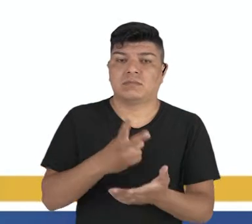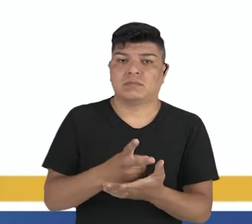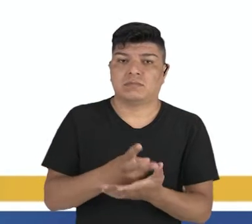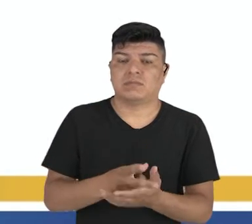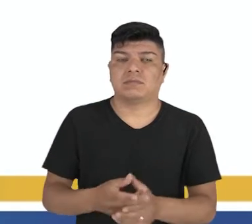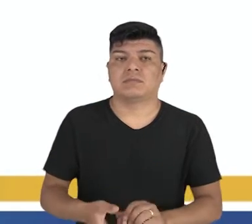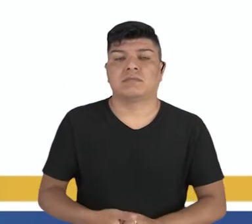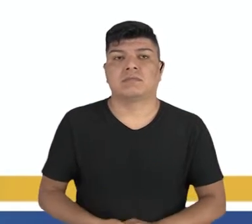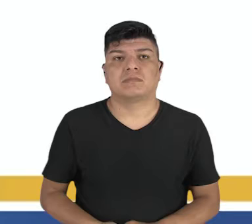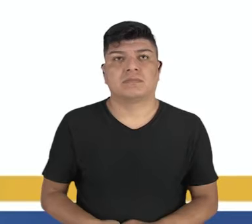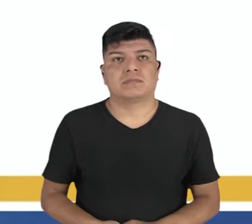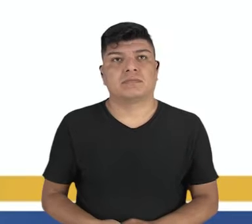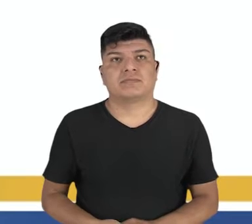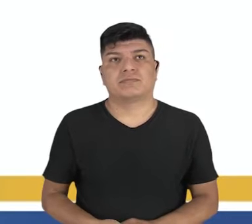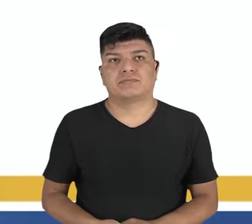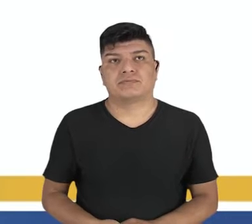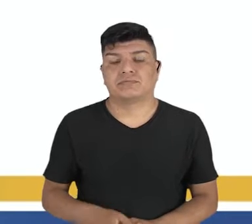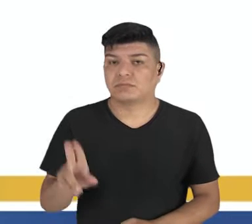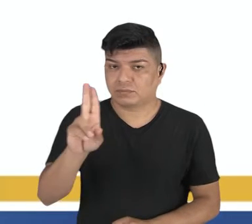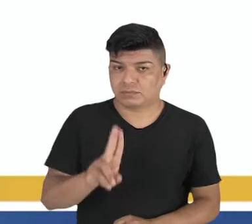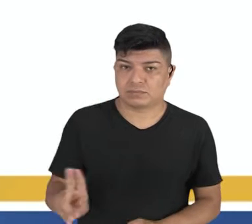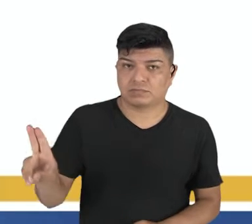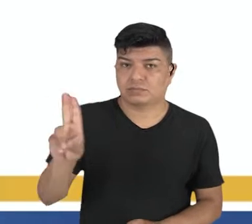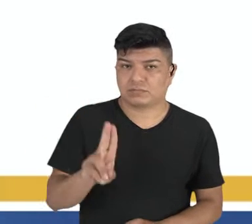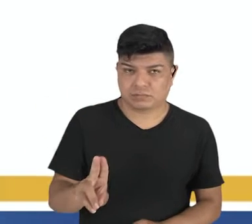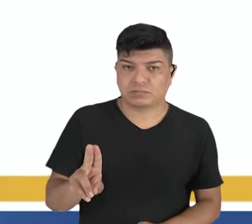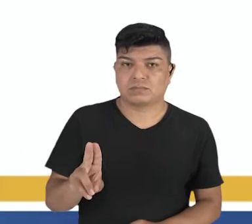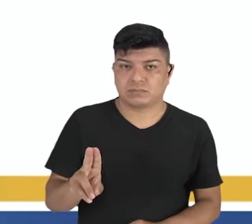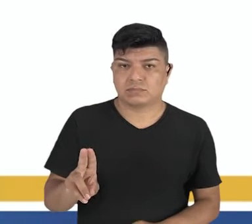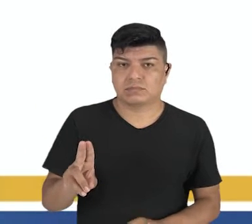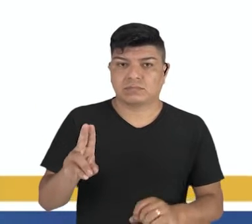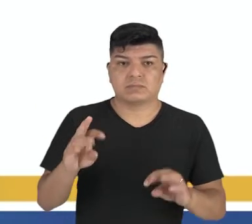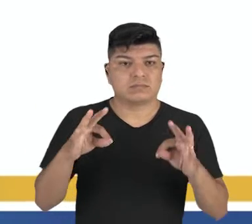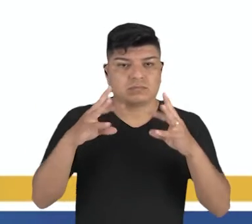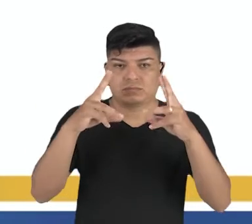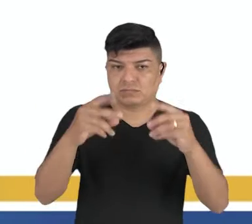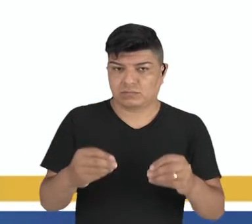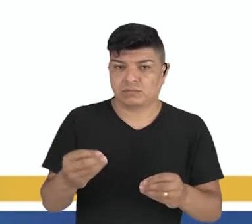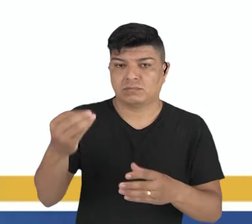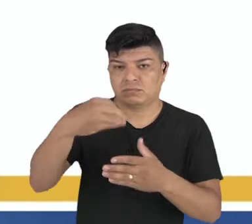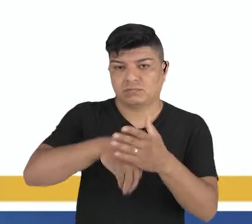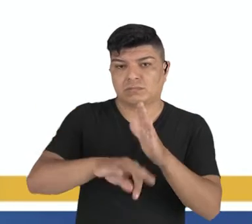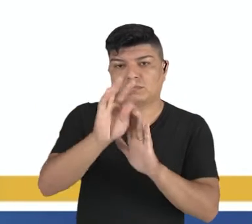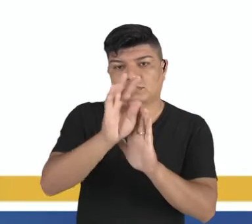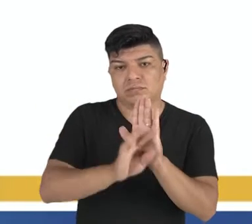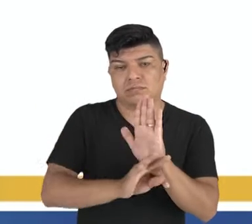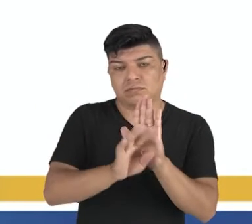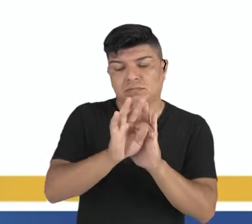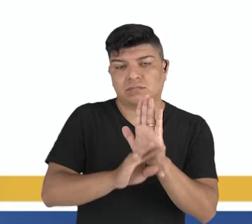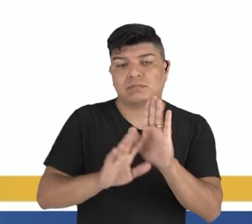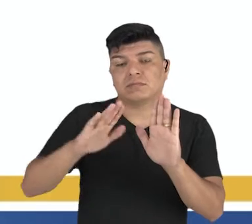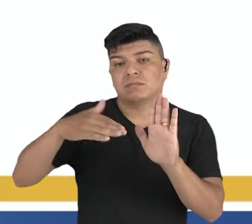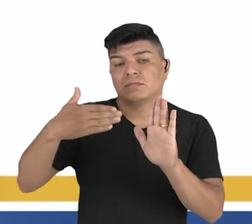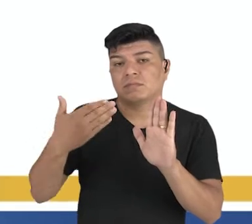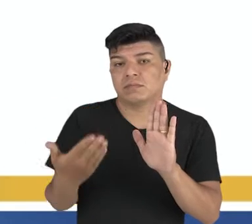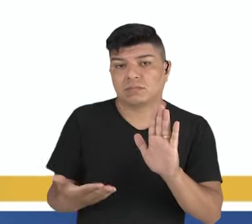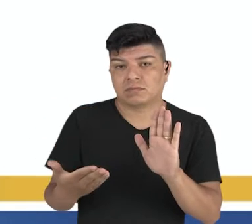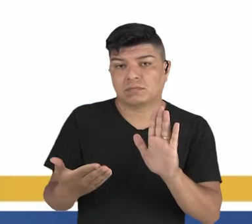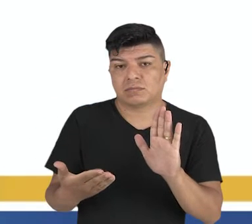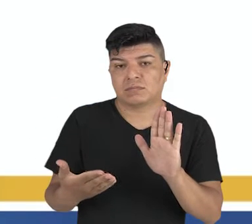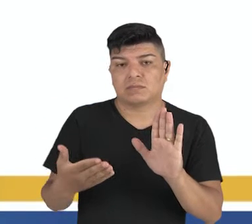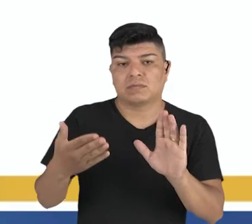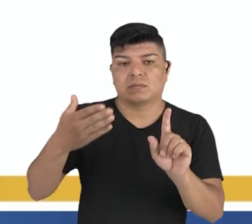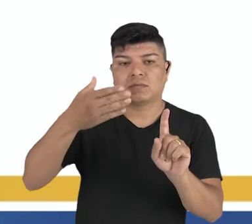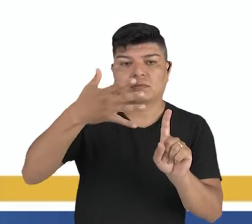ok? E aí, quando você usa esses dados dentro do seu texto, ele vai ser chamado de